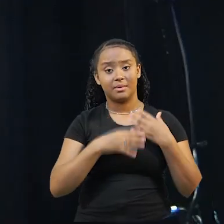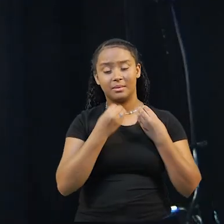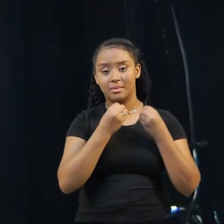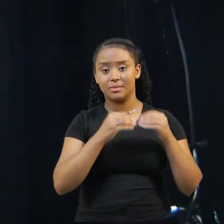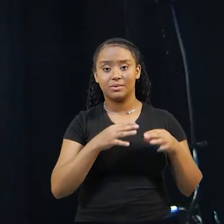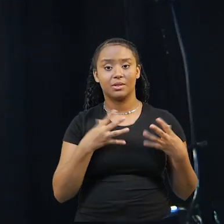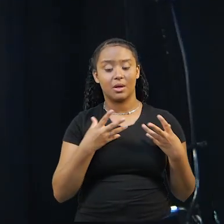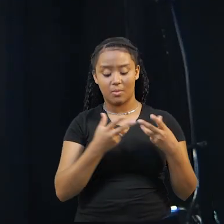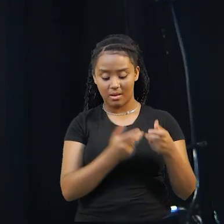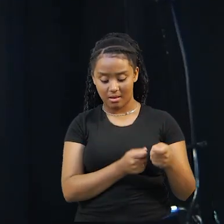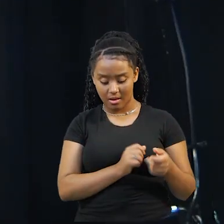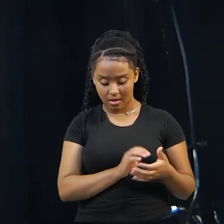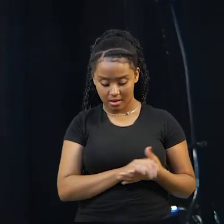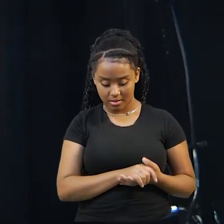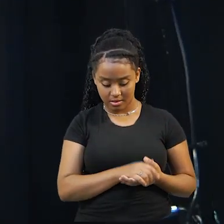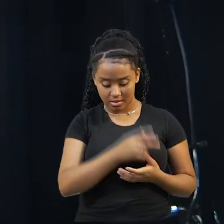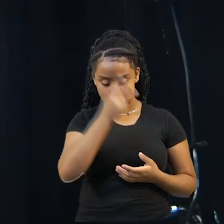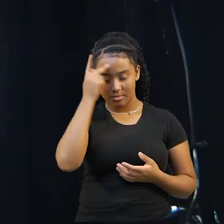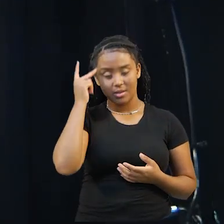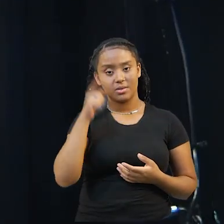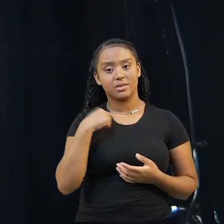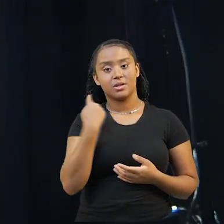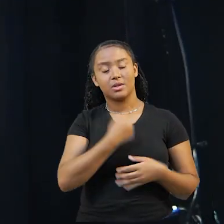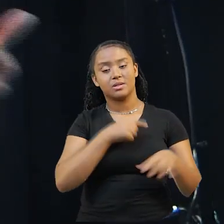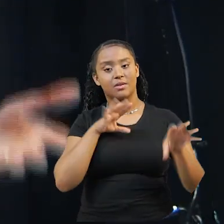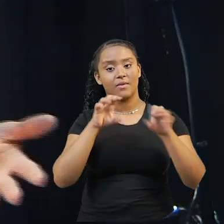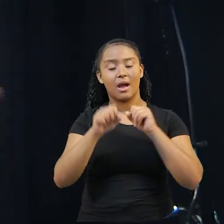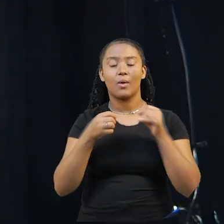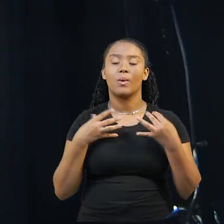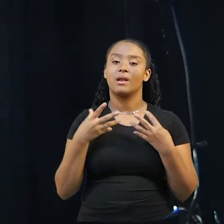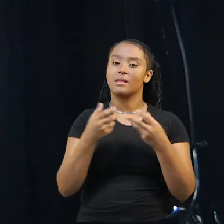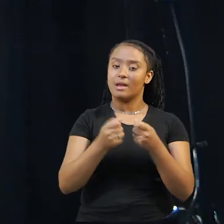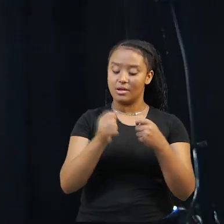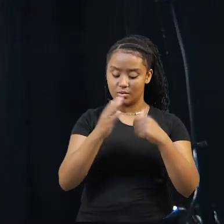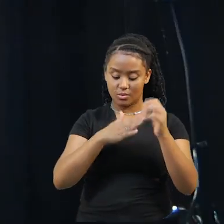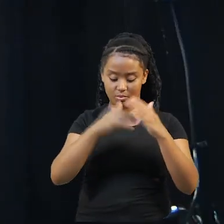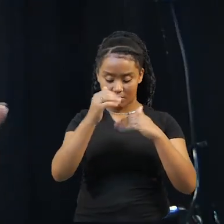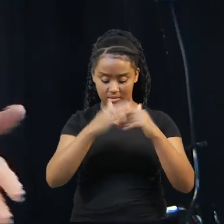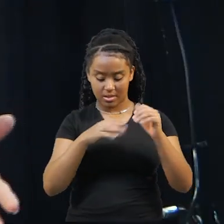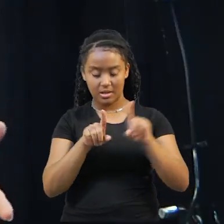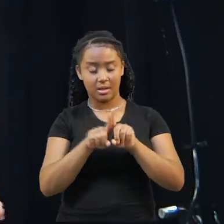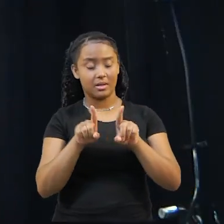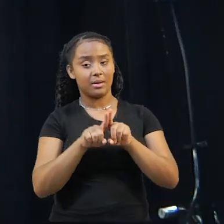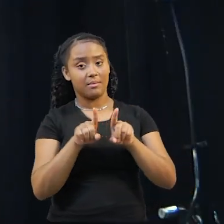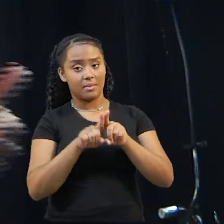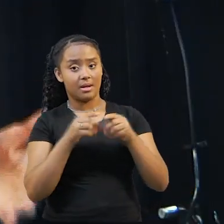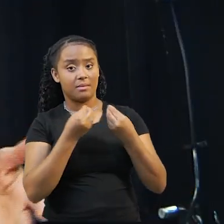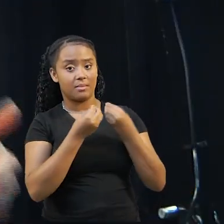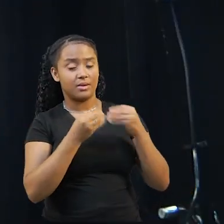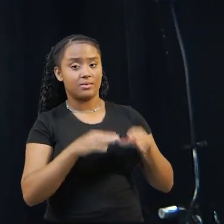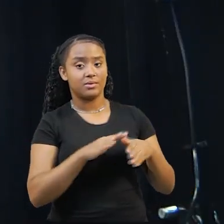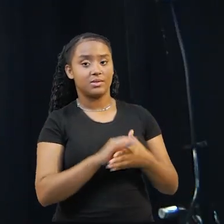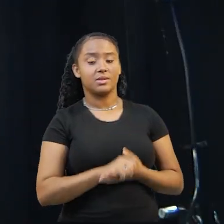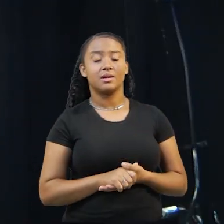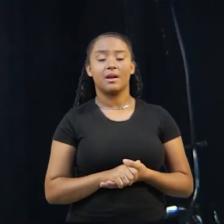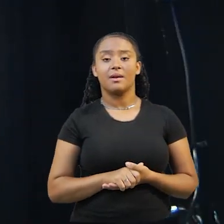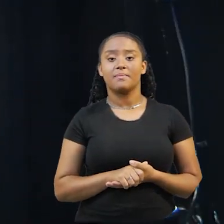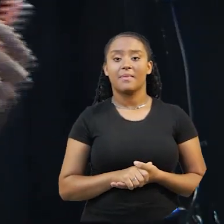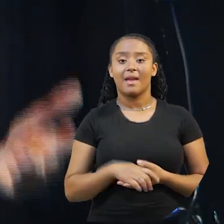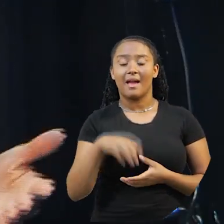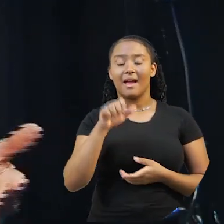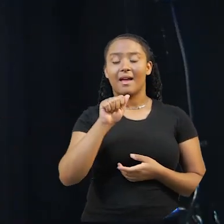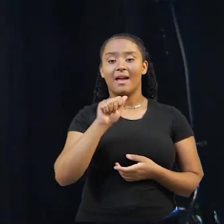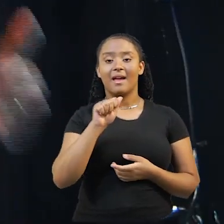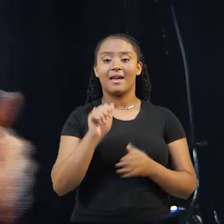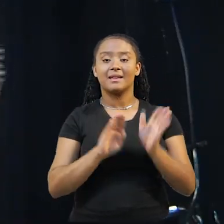a qualidade, né, das pessoas que a gente está formando, muito a qualidade dos profissionais e compromete a ascensão social,